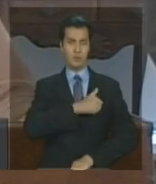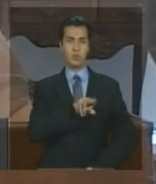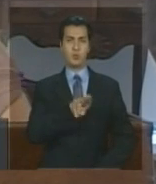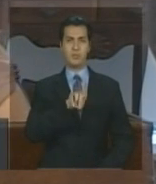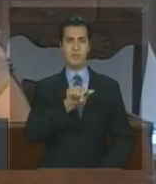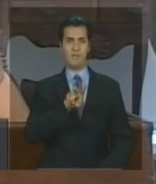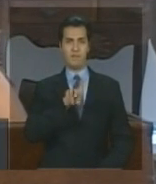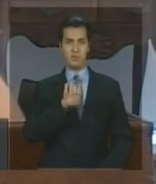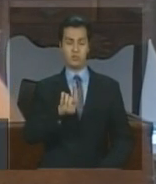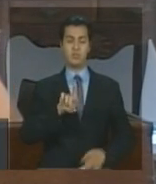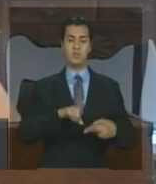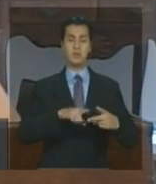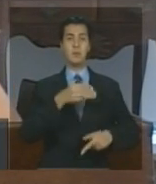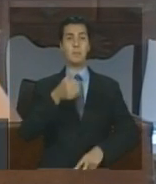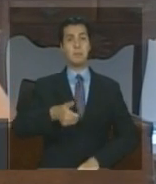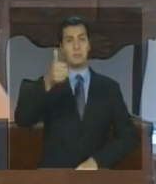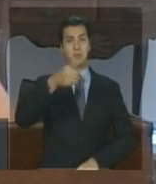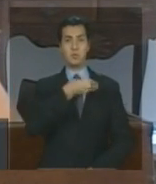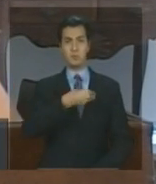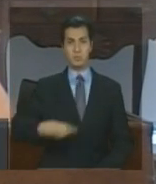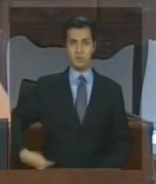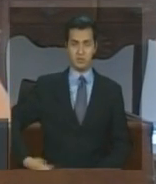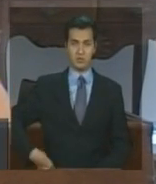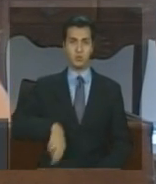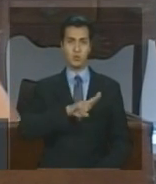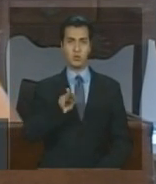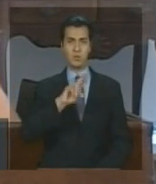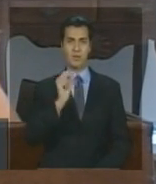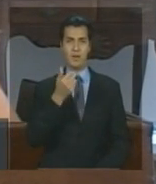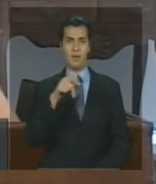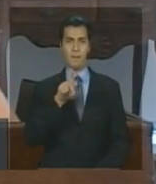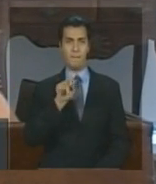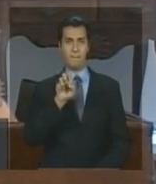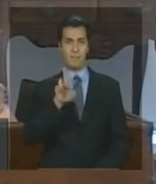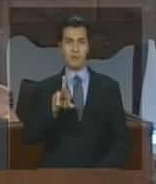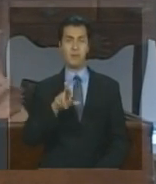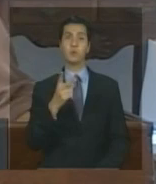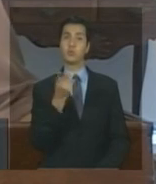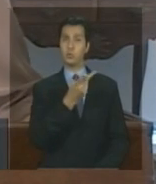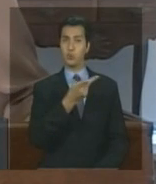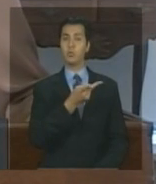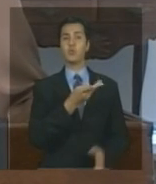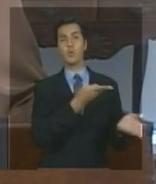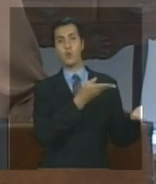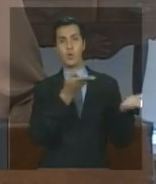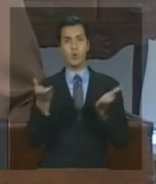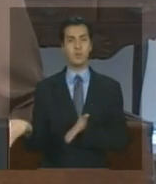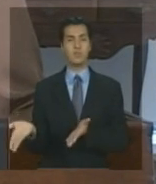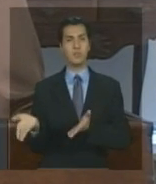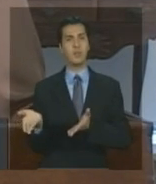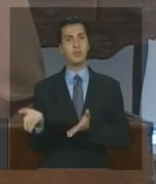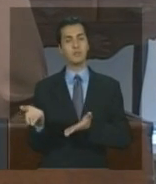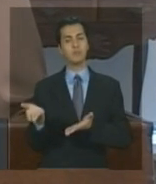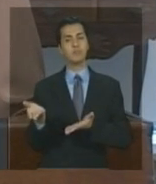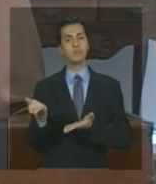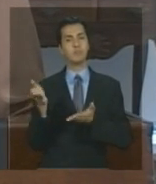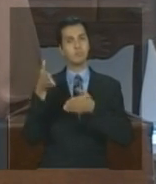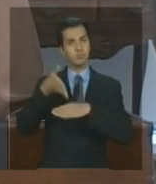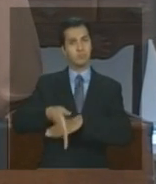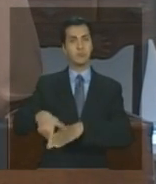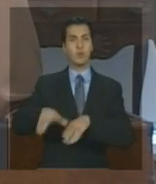Johnston, quanto do primeiro-ministro Harper na conferência Rio Mais 20, uma vez que o Canadá e o